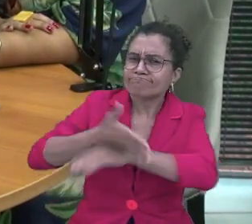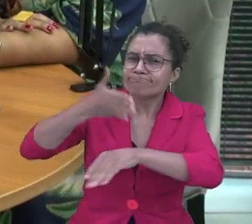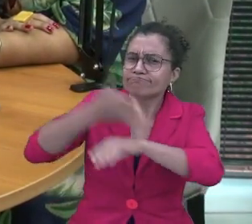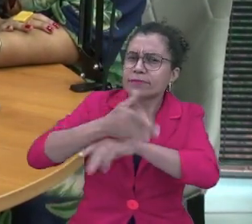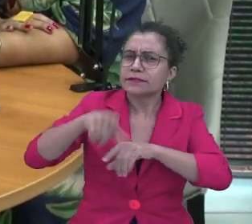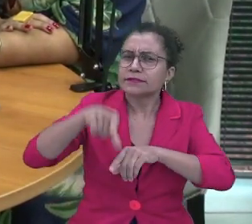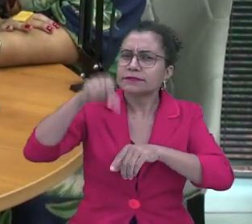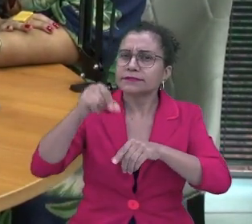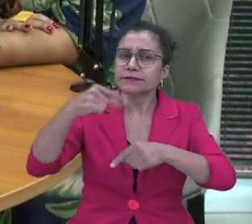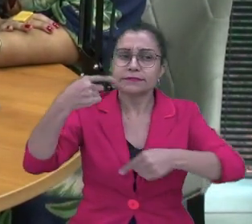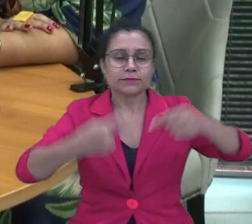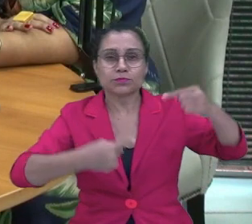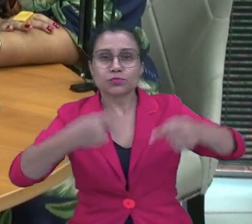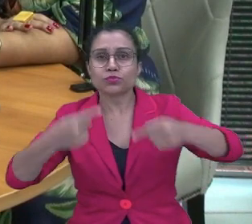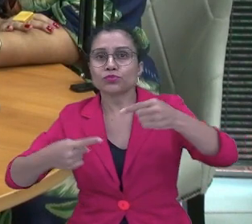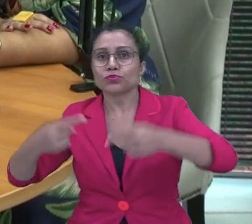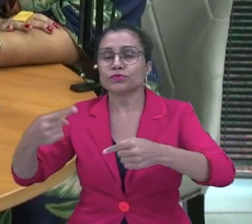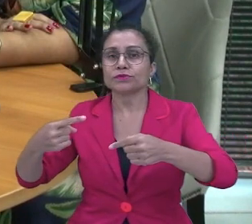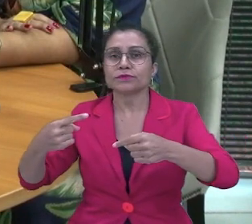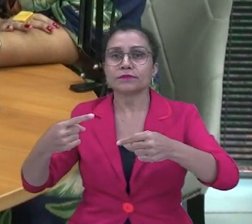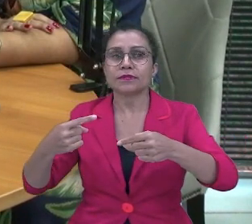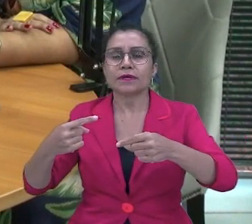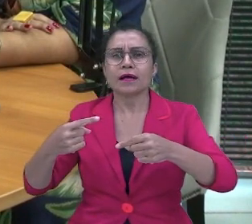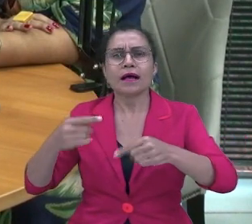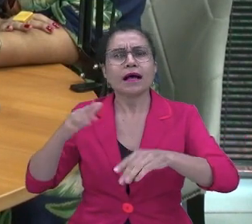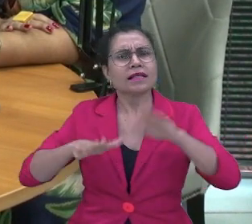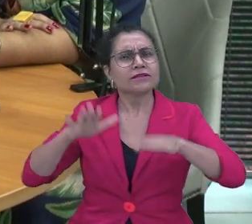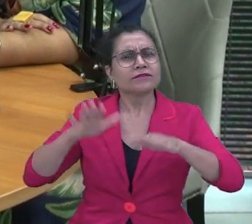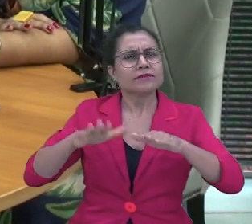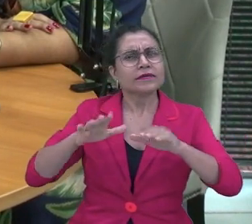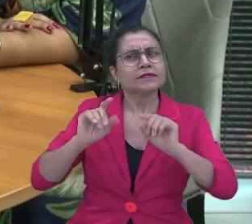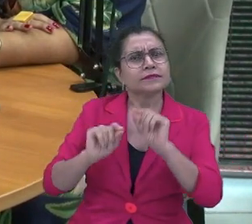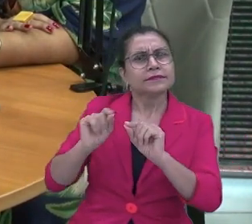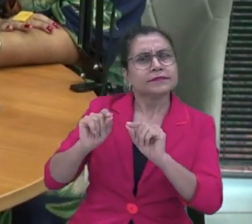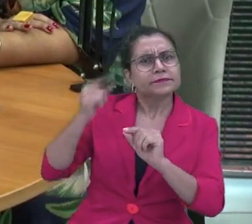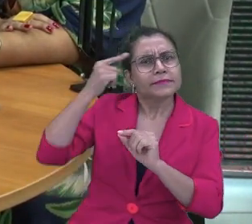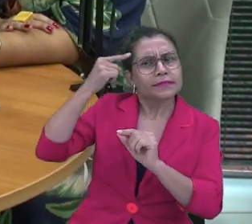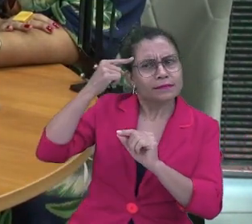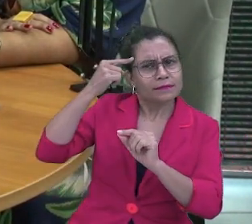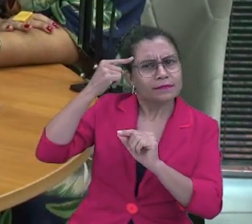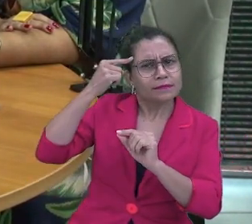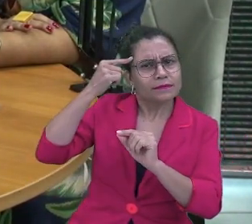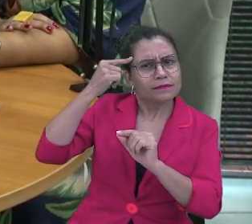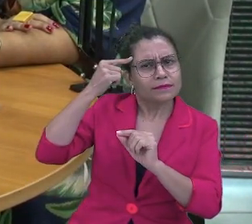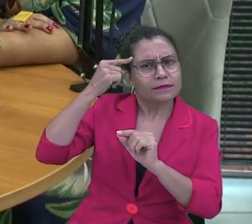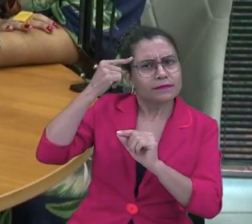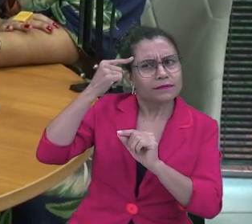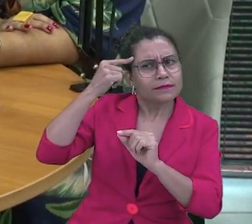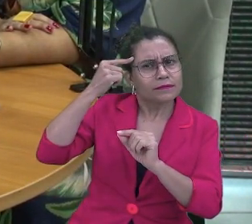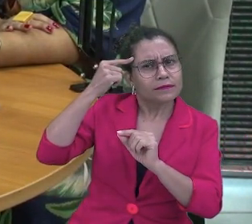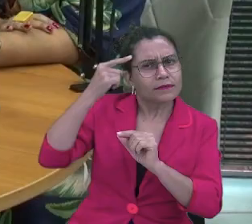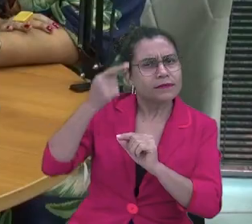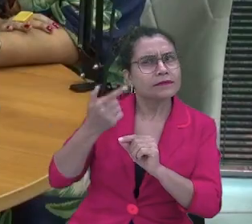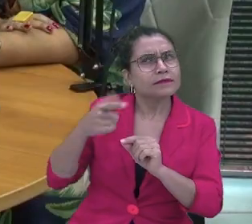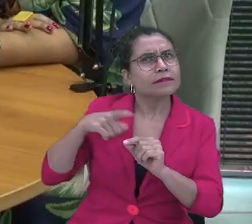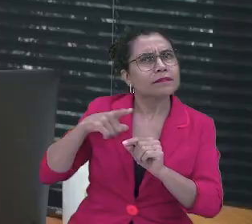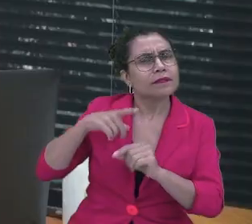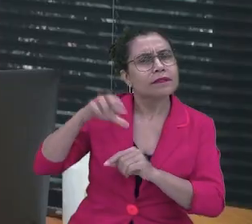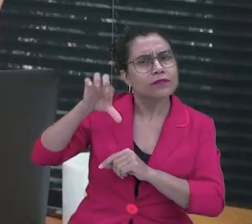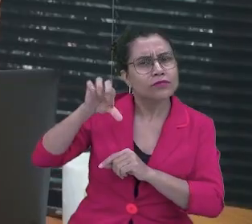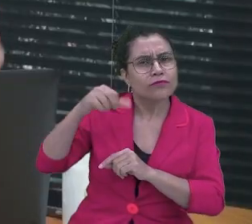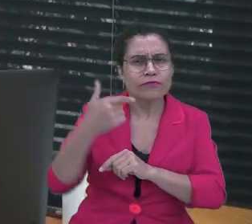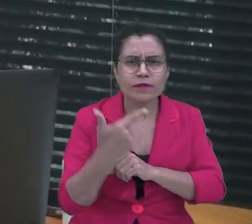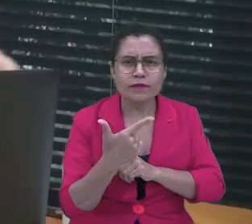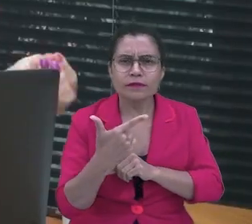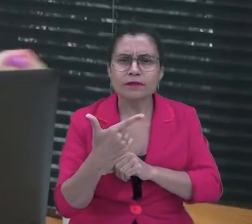das decisões políticas. Mas eu acho que talvez nem seja tanto assim, porque se nós pensarmos que faz 92 anos